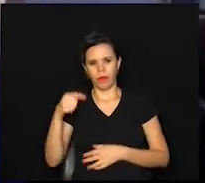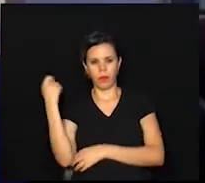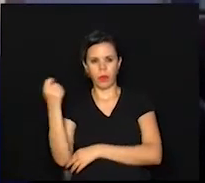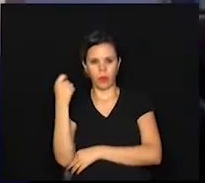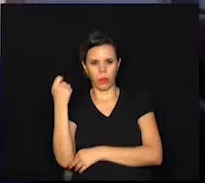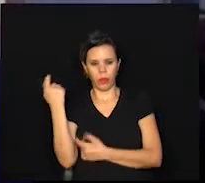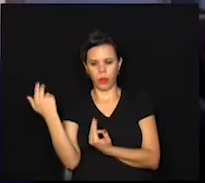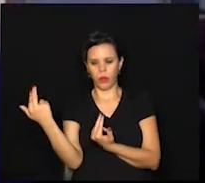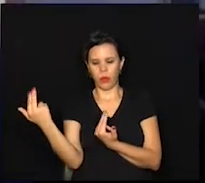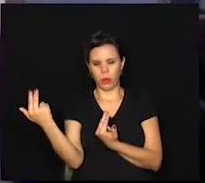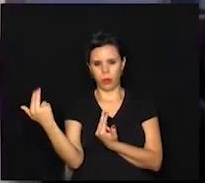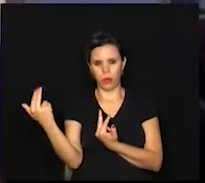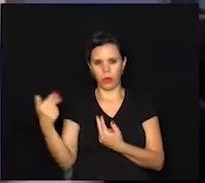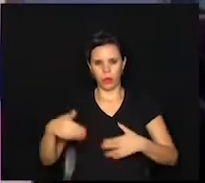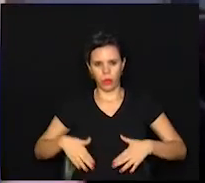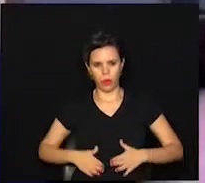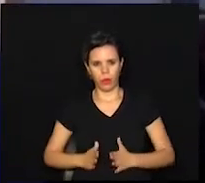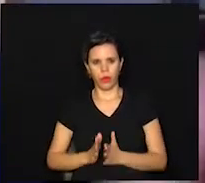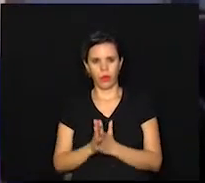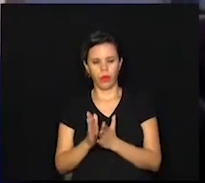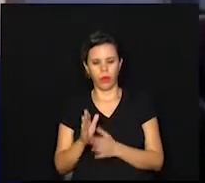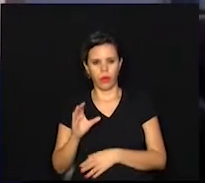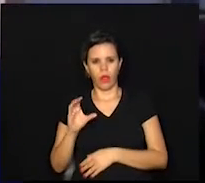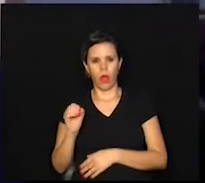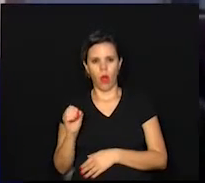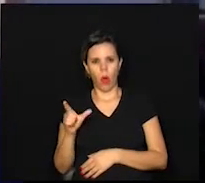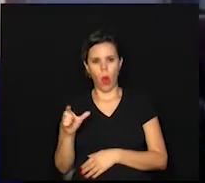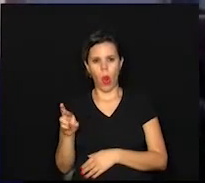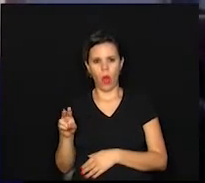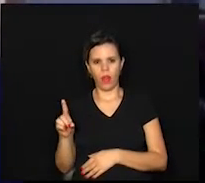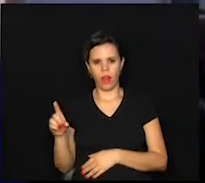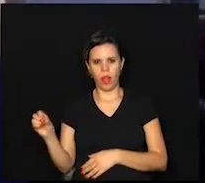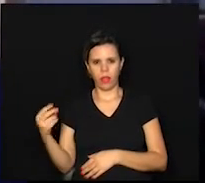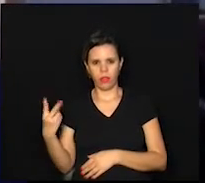eu, né? Ele também é colorado, né? Então,